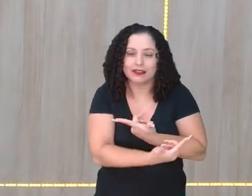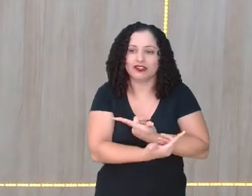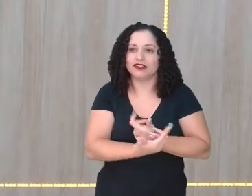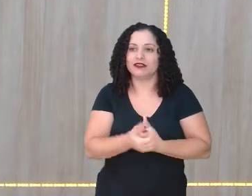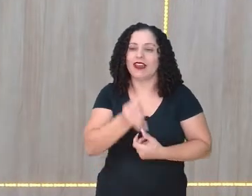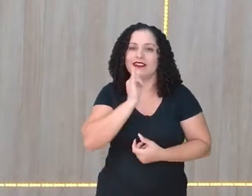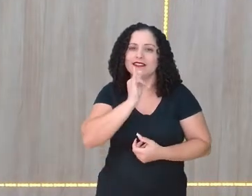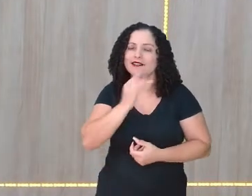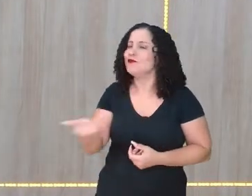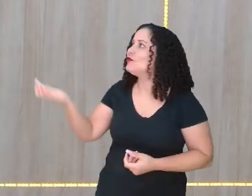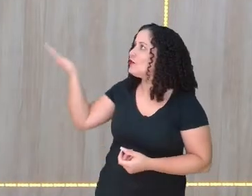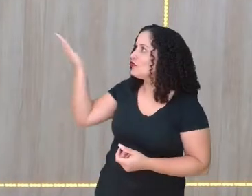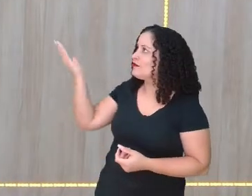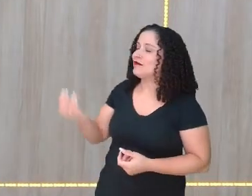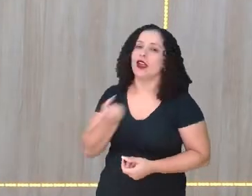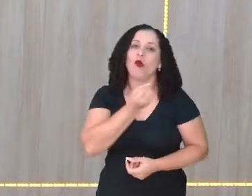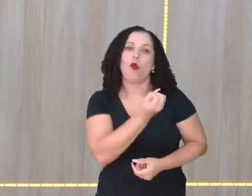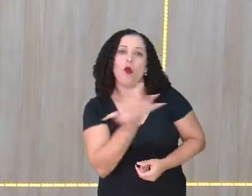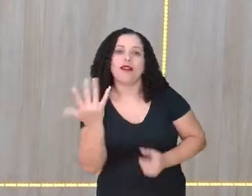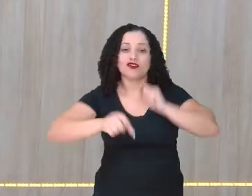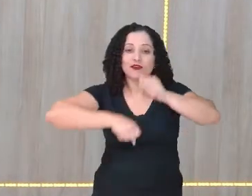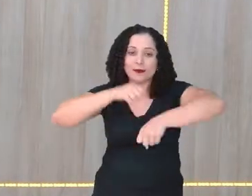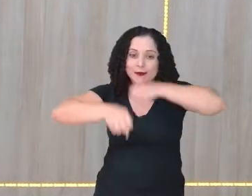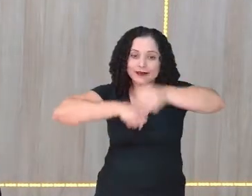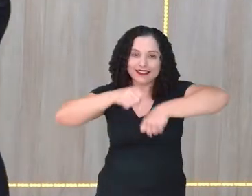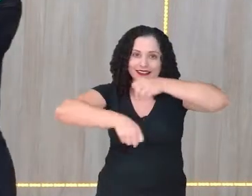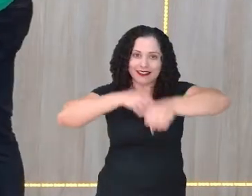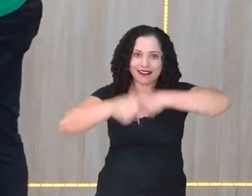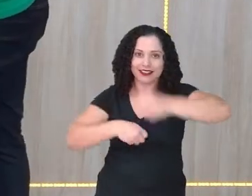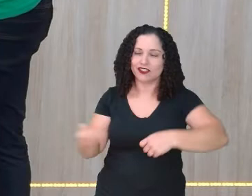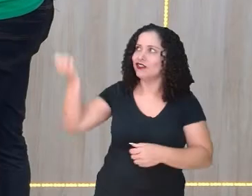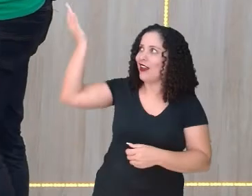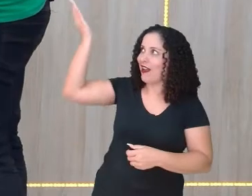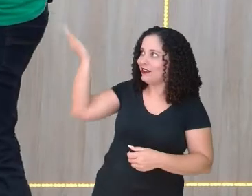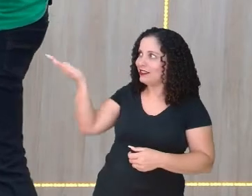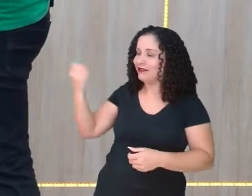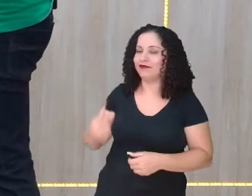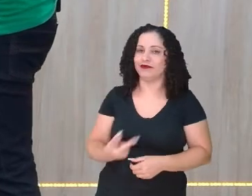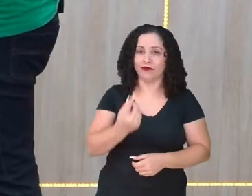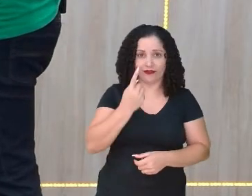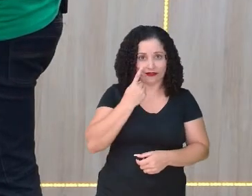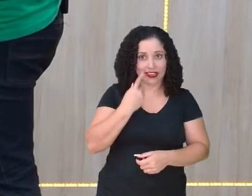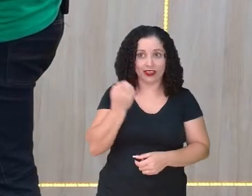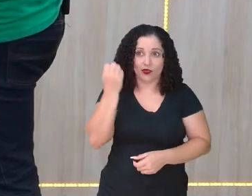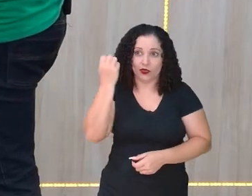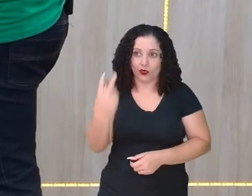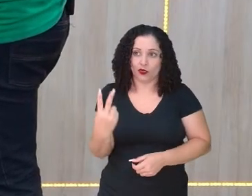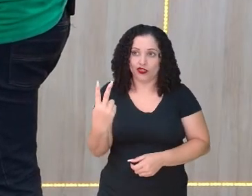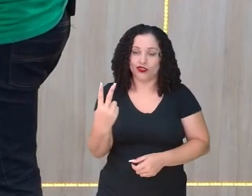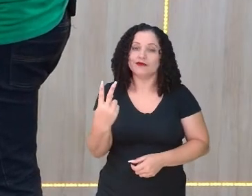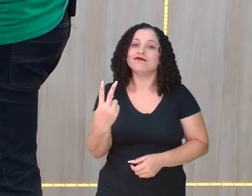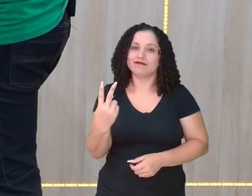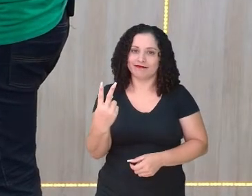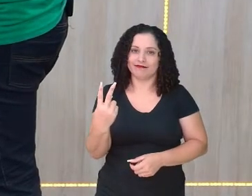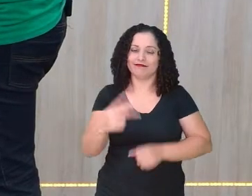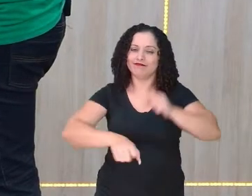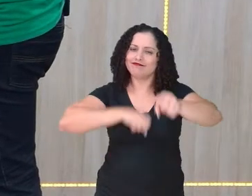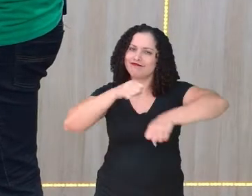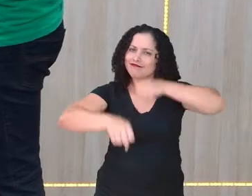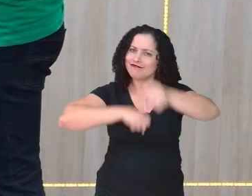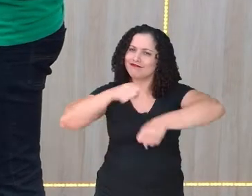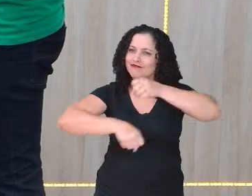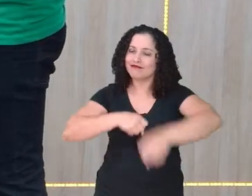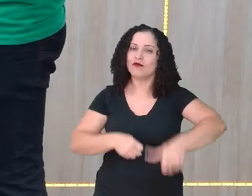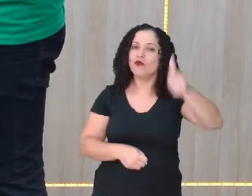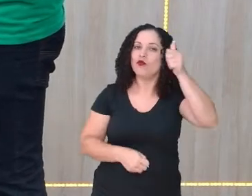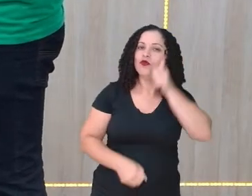many bikes are there? Quantas bicicletas existem ali? Eu estou vendo duas. O rapaz e a